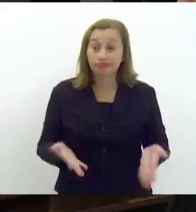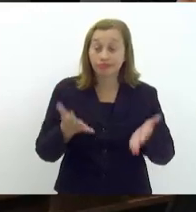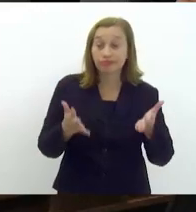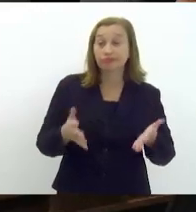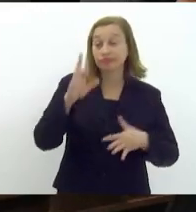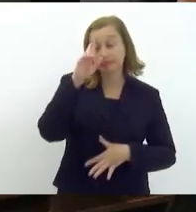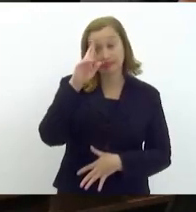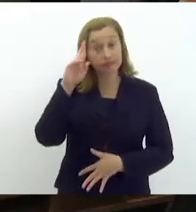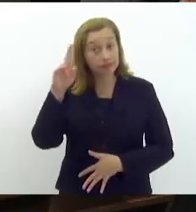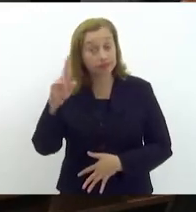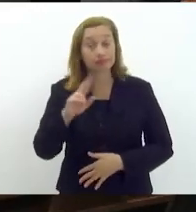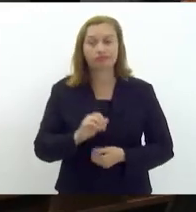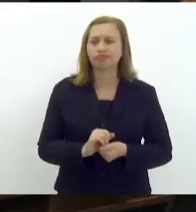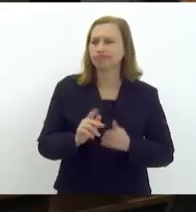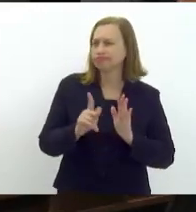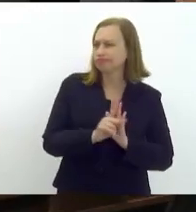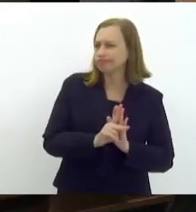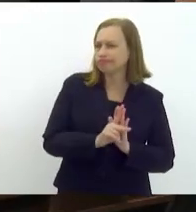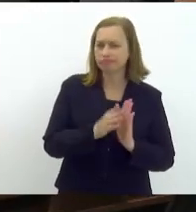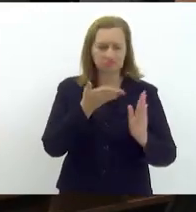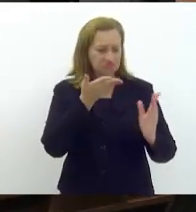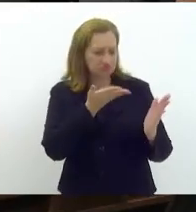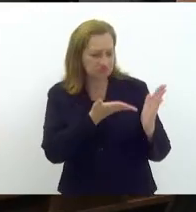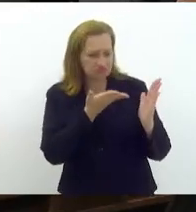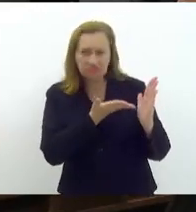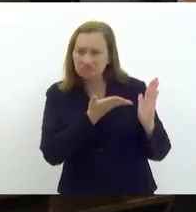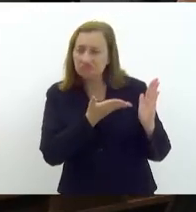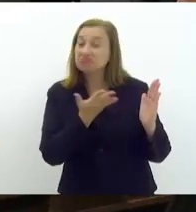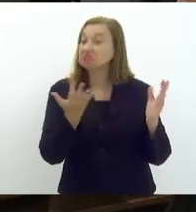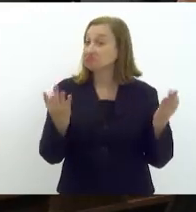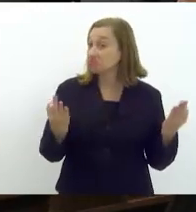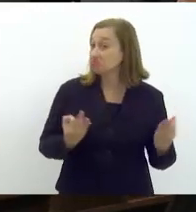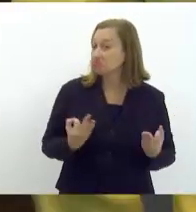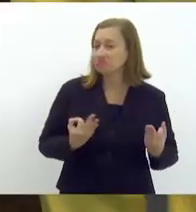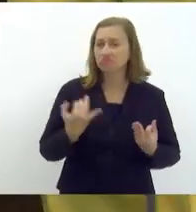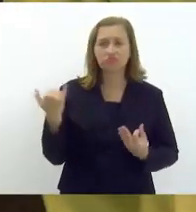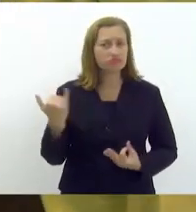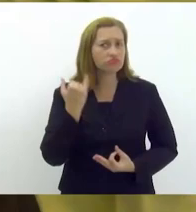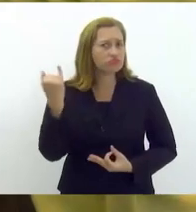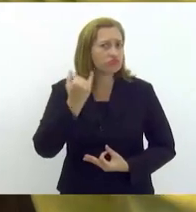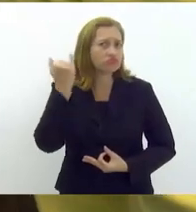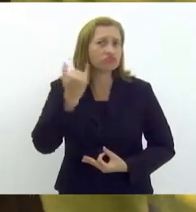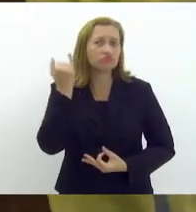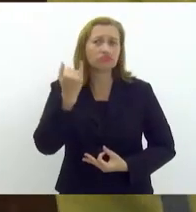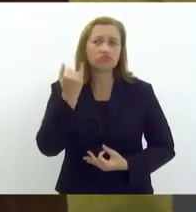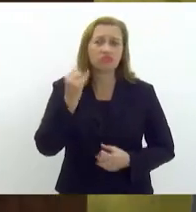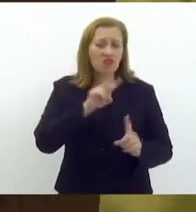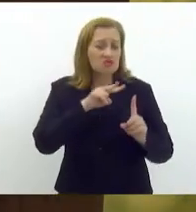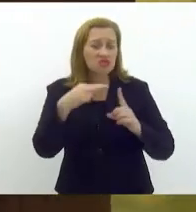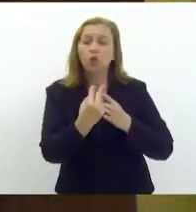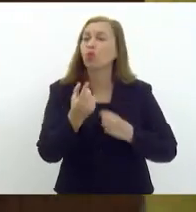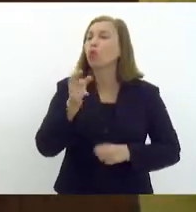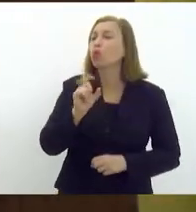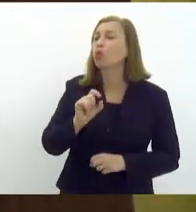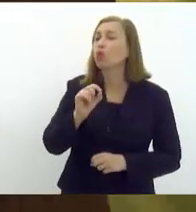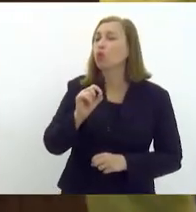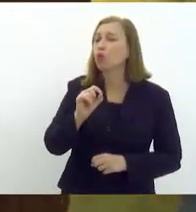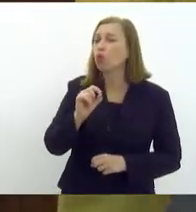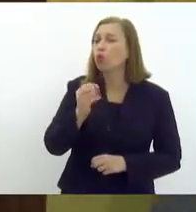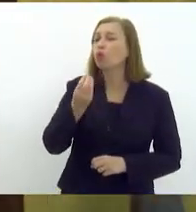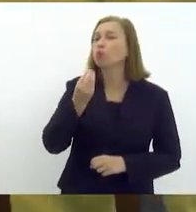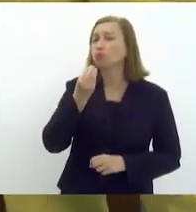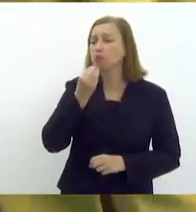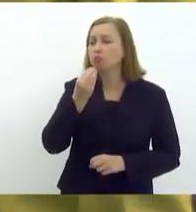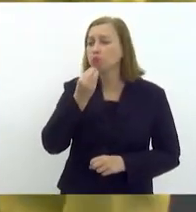vossa excelência projetos como Esses são projetos muito importantes que visam oportunizar